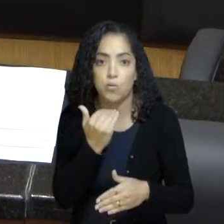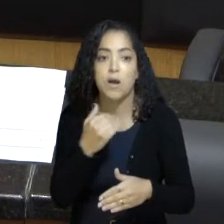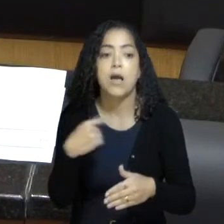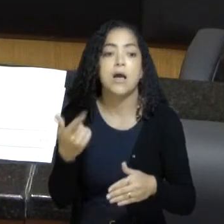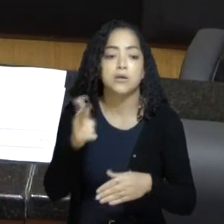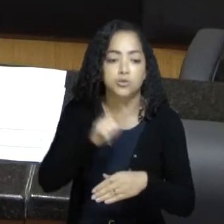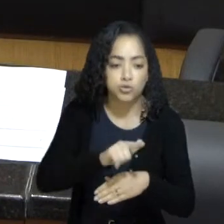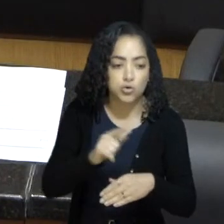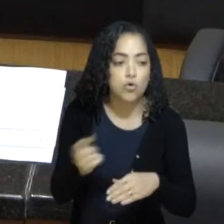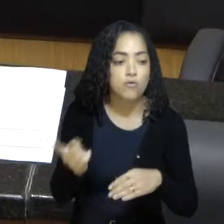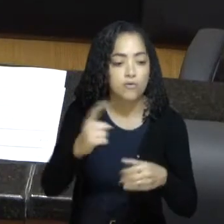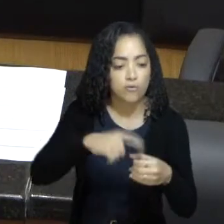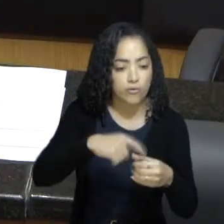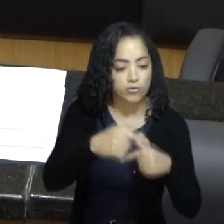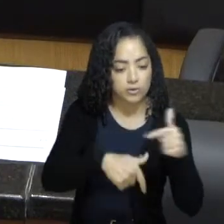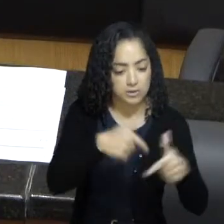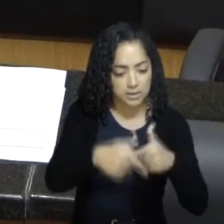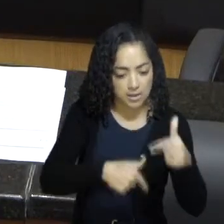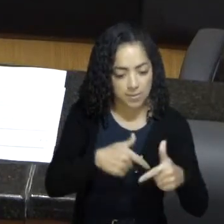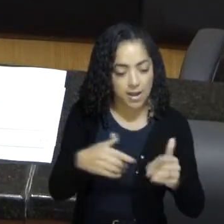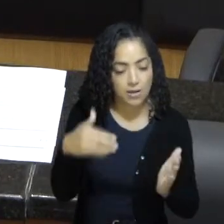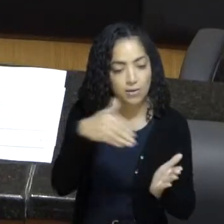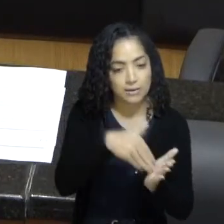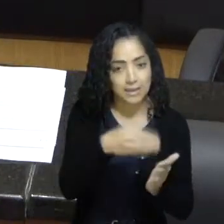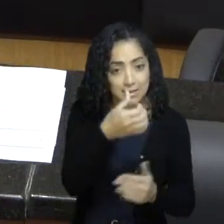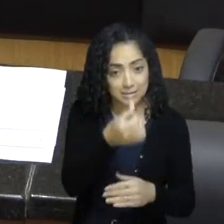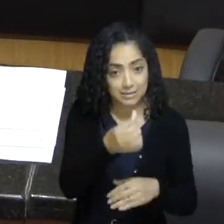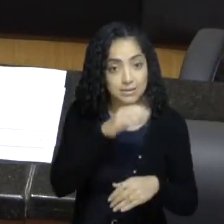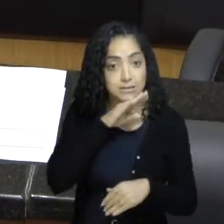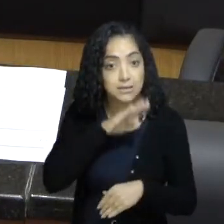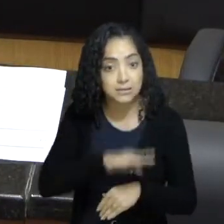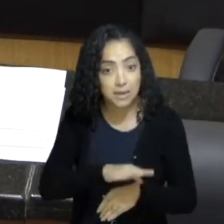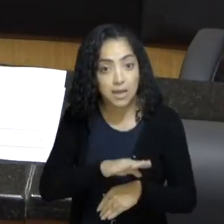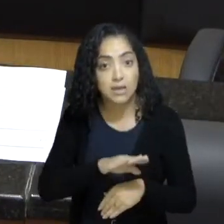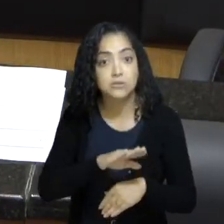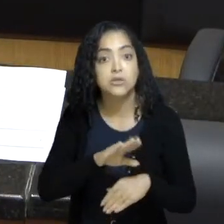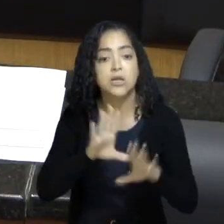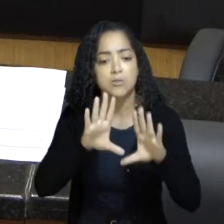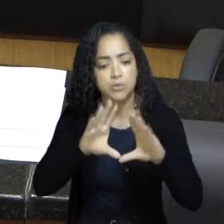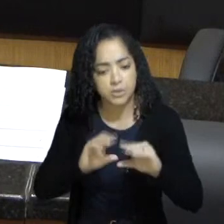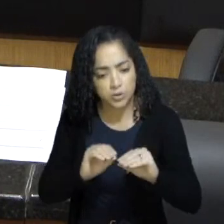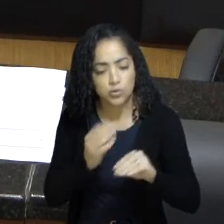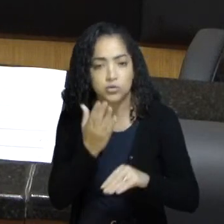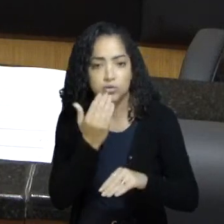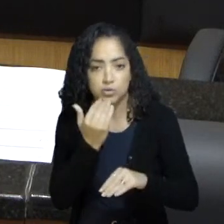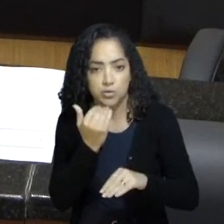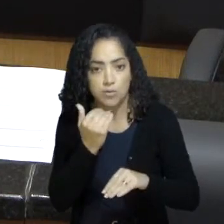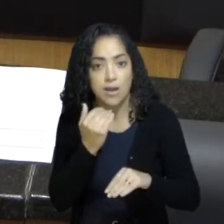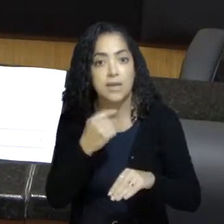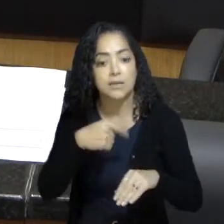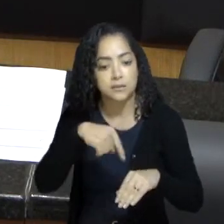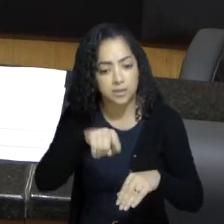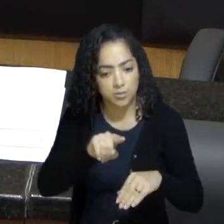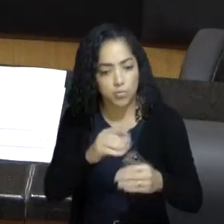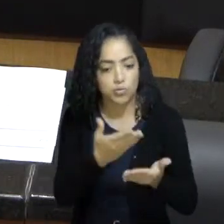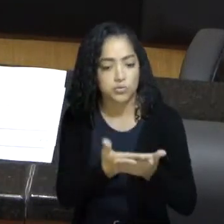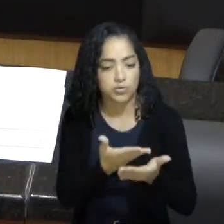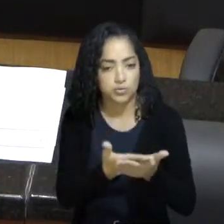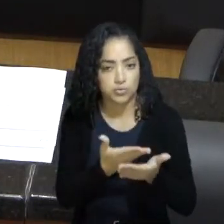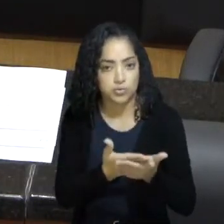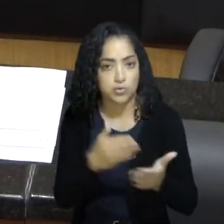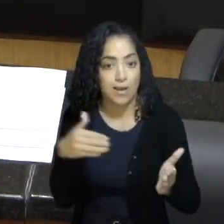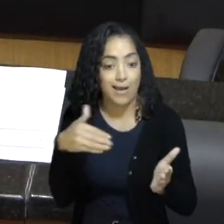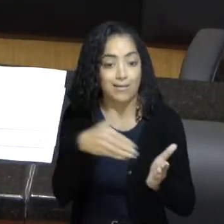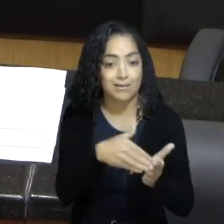ao trabalho até às 18 horas depois janta e depois escola até as 22